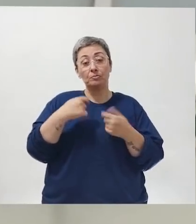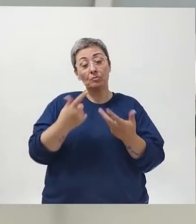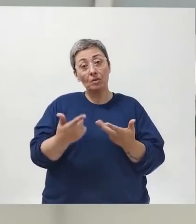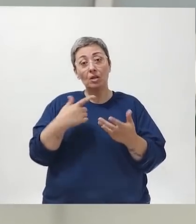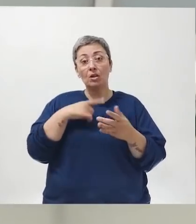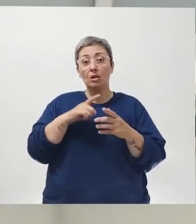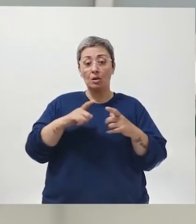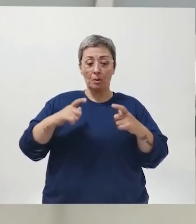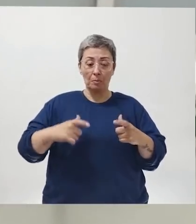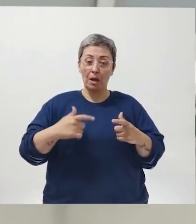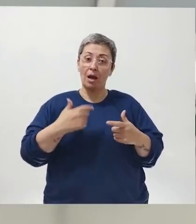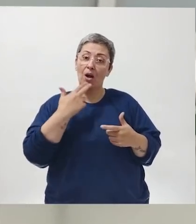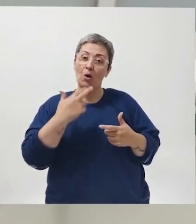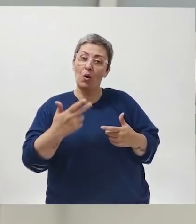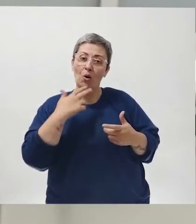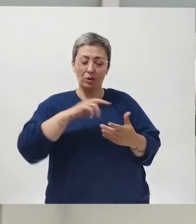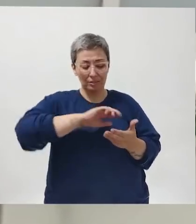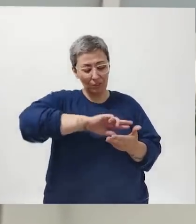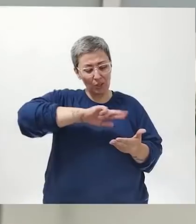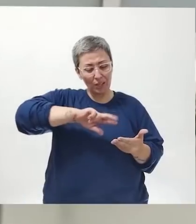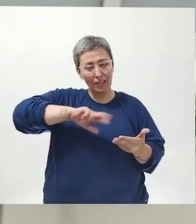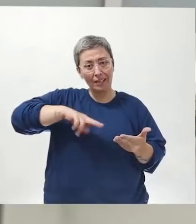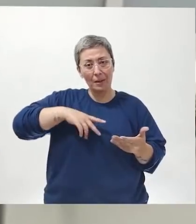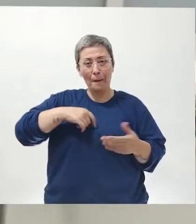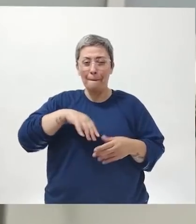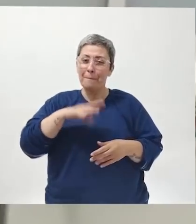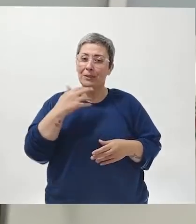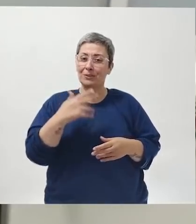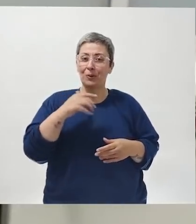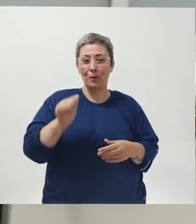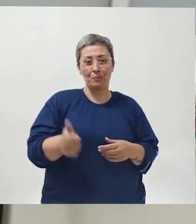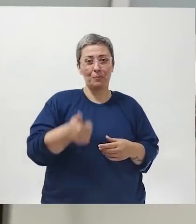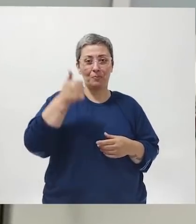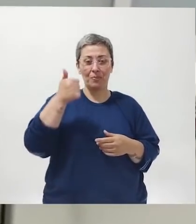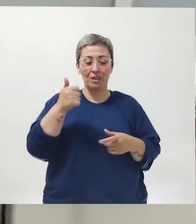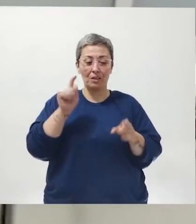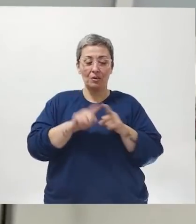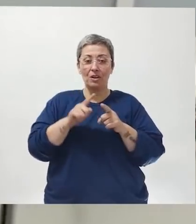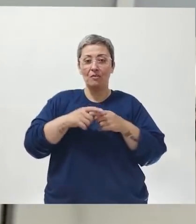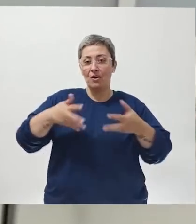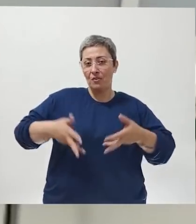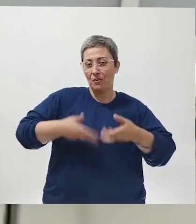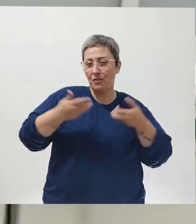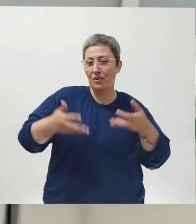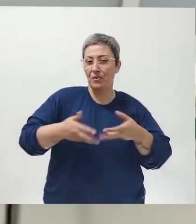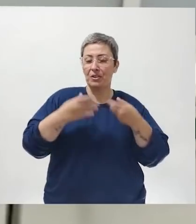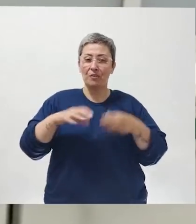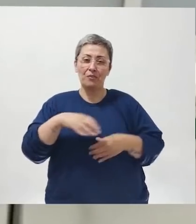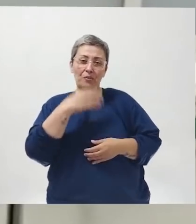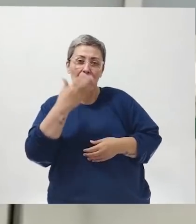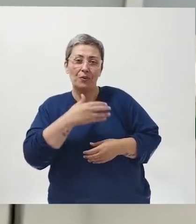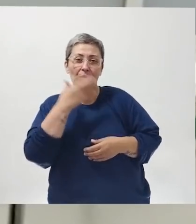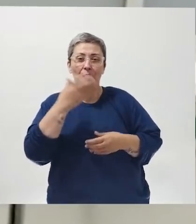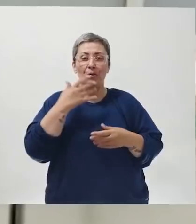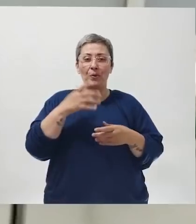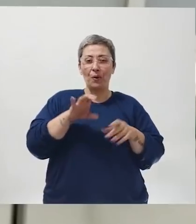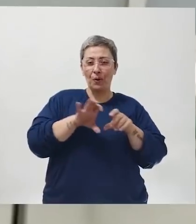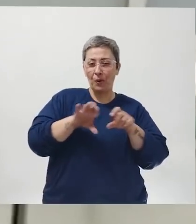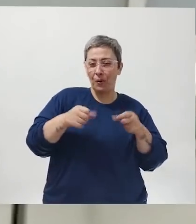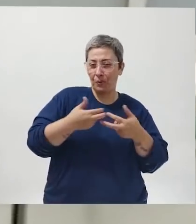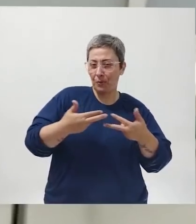mais colorido, melhor. Muitas verduras, muitas frutas, muitos legumes, tudo de bom,